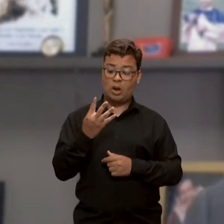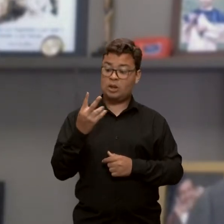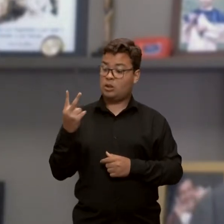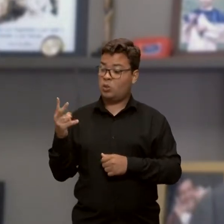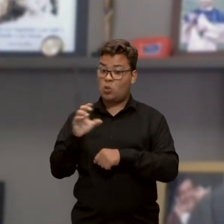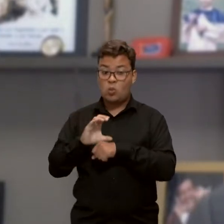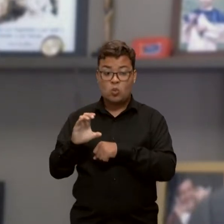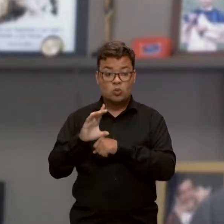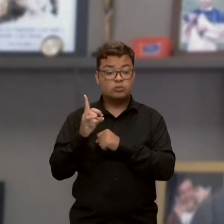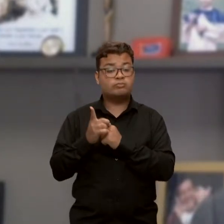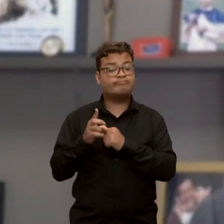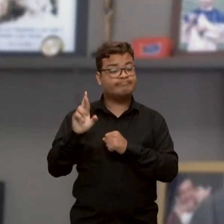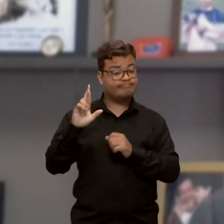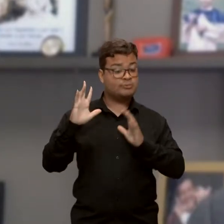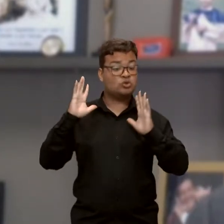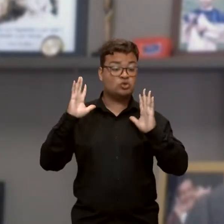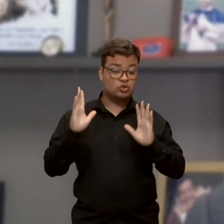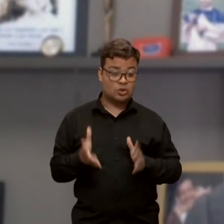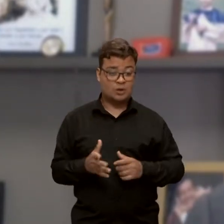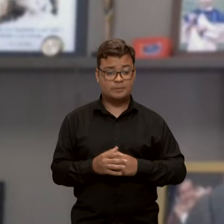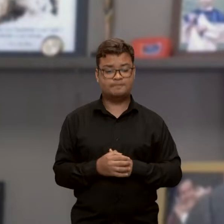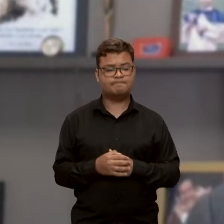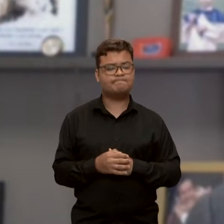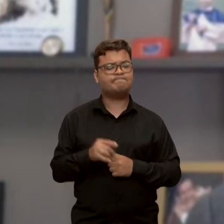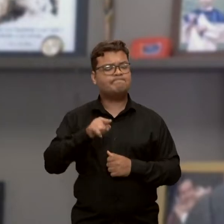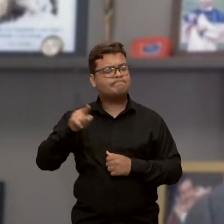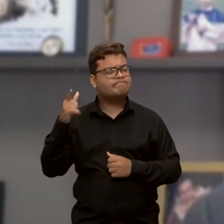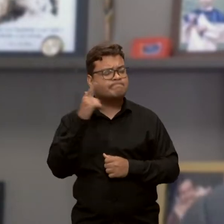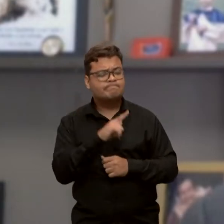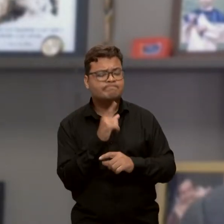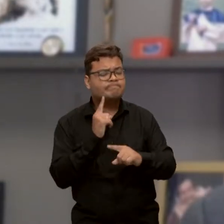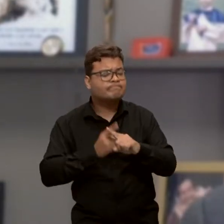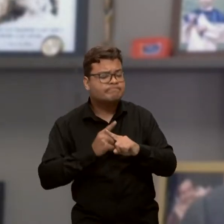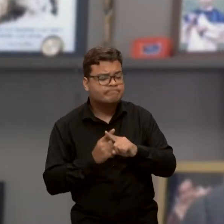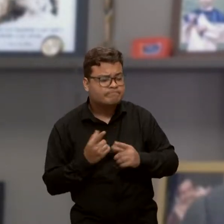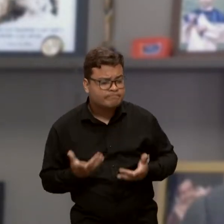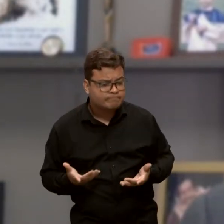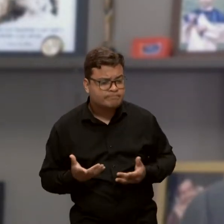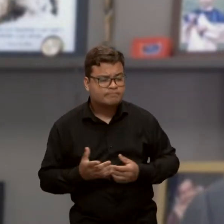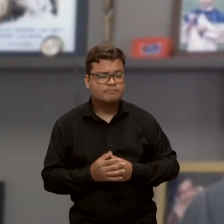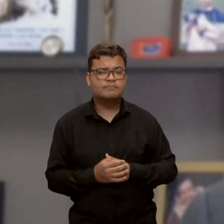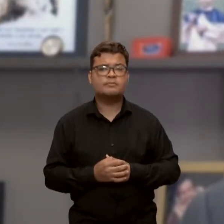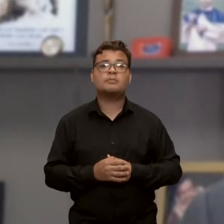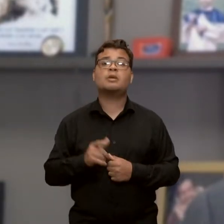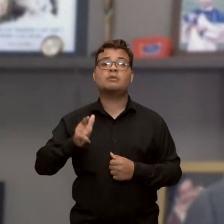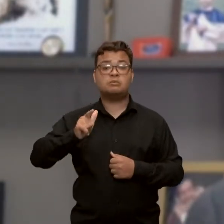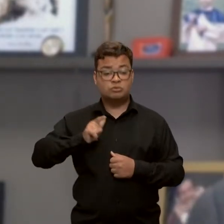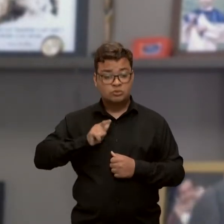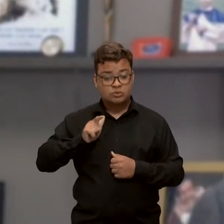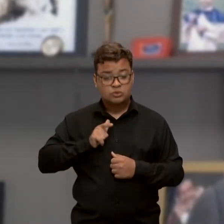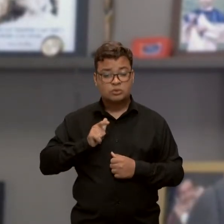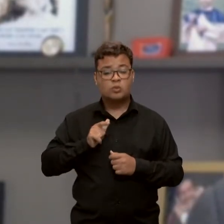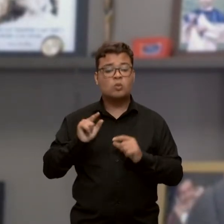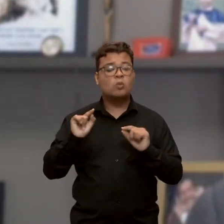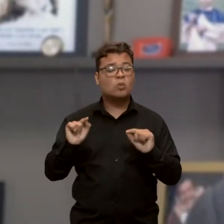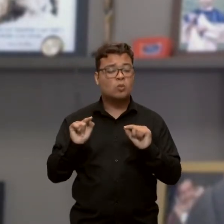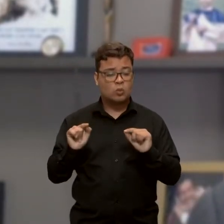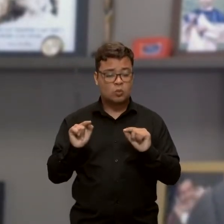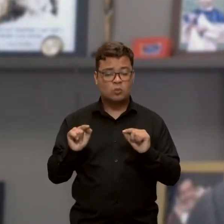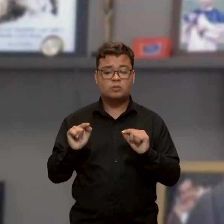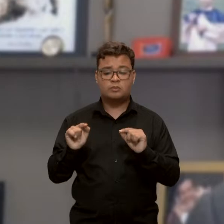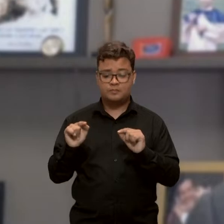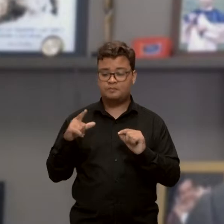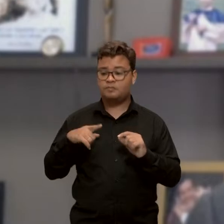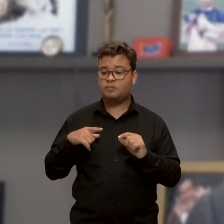doutorado. Mas isso só foi possível em função de que tínhamos, em